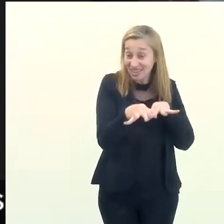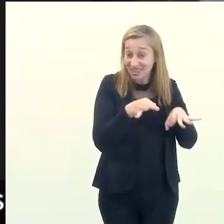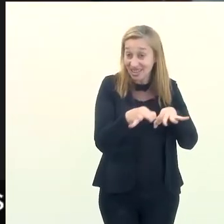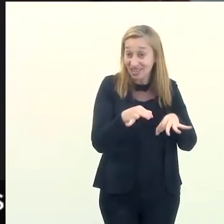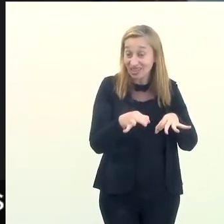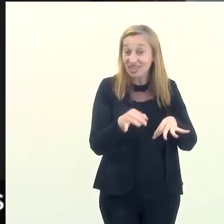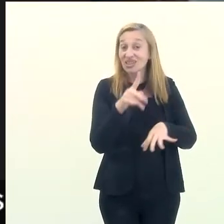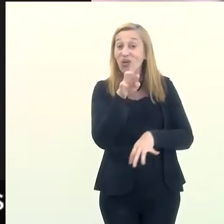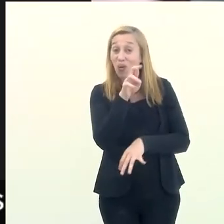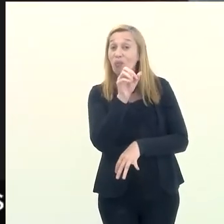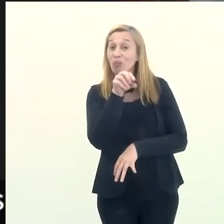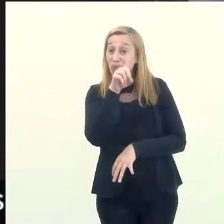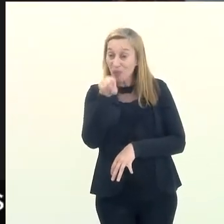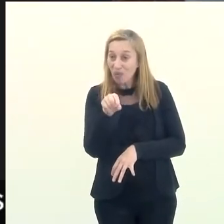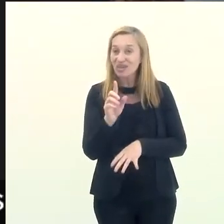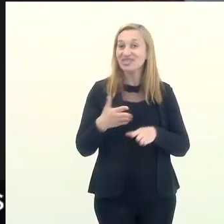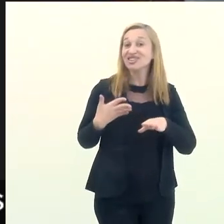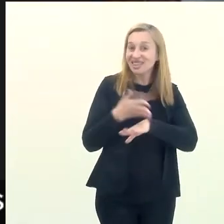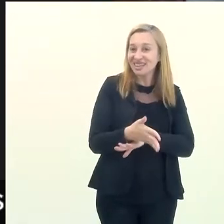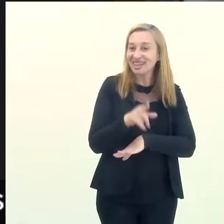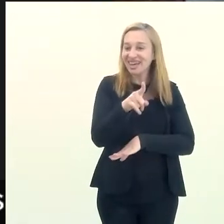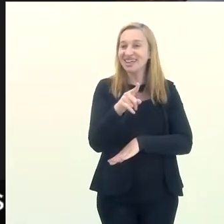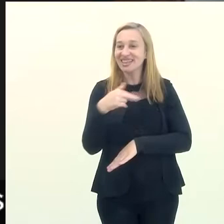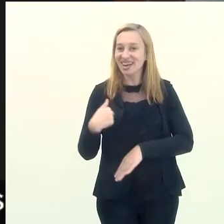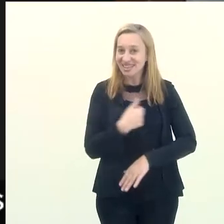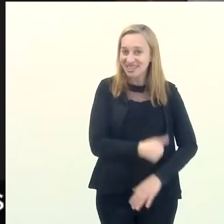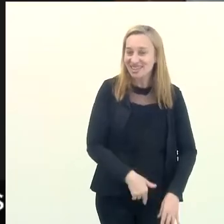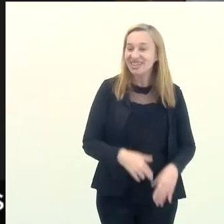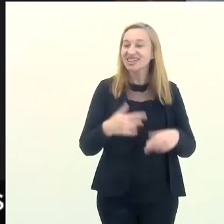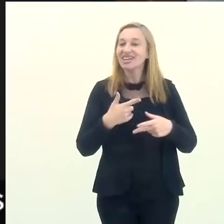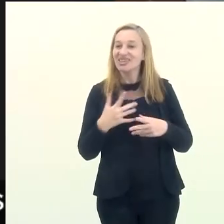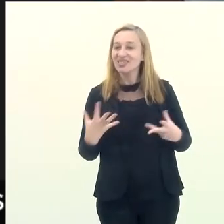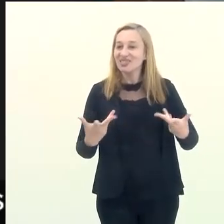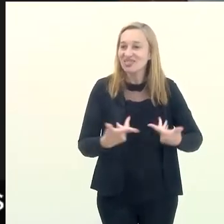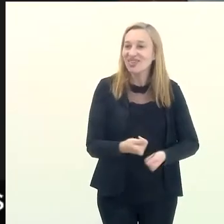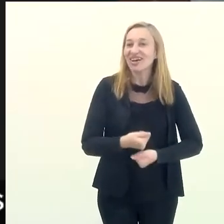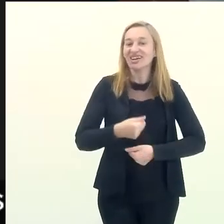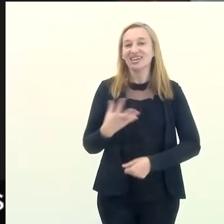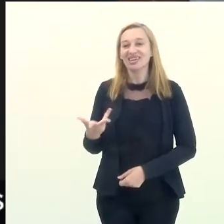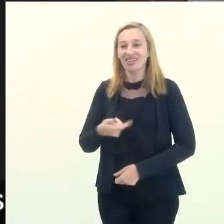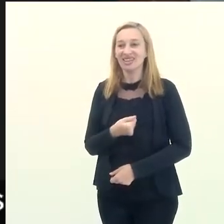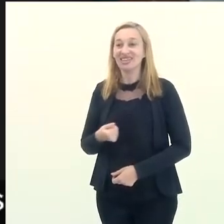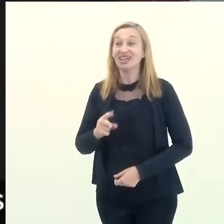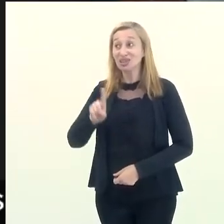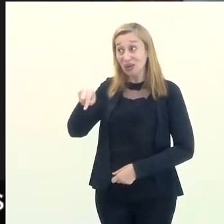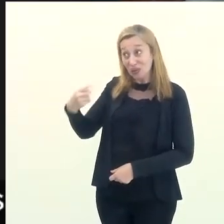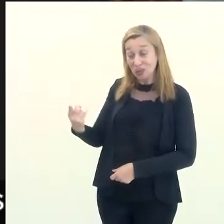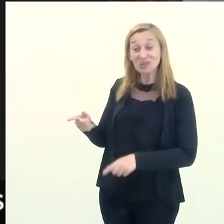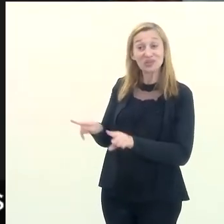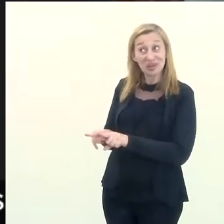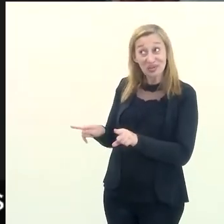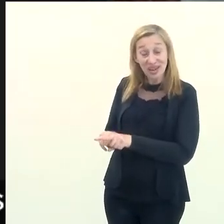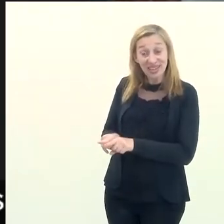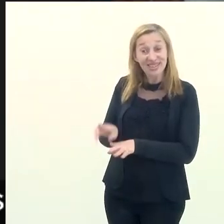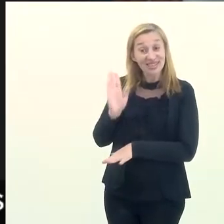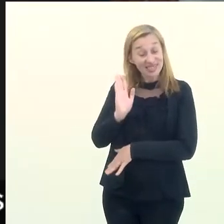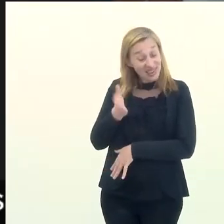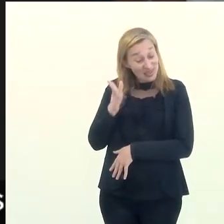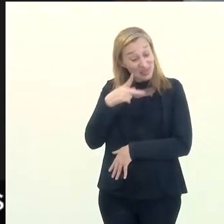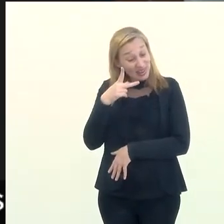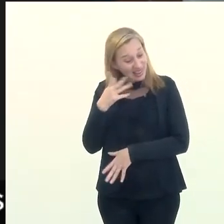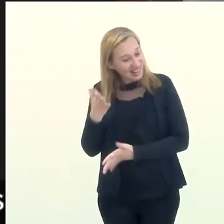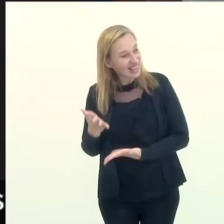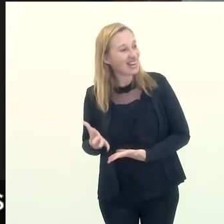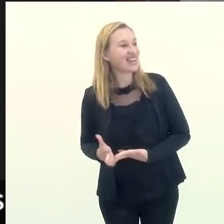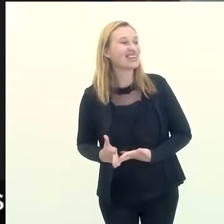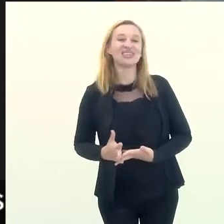montagem desses robôs que estão chegando aí da China com muita qualidade. Tem um, inclusive, que eu já vou